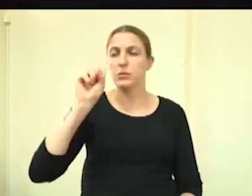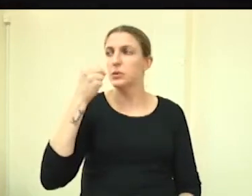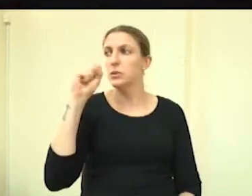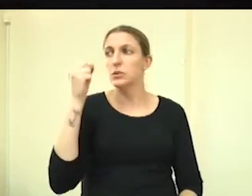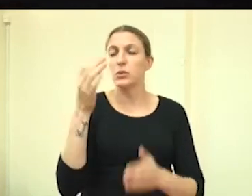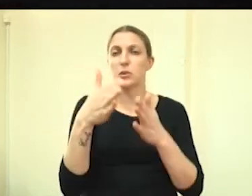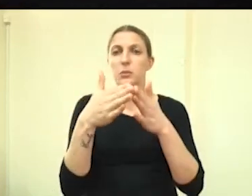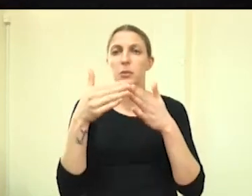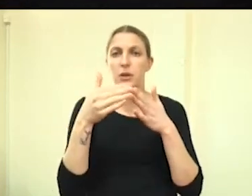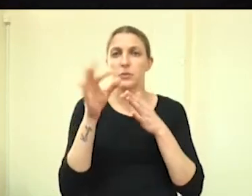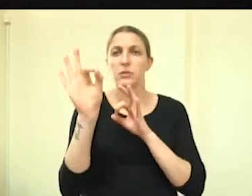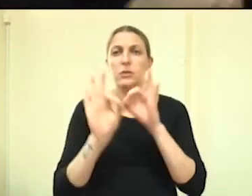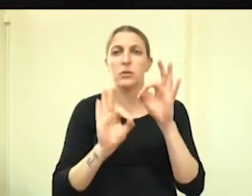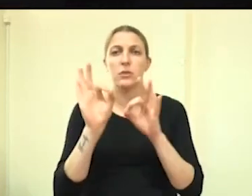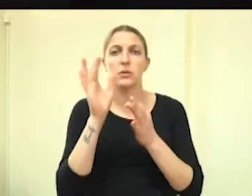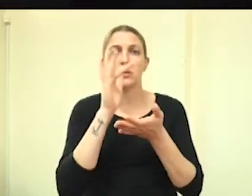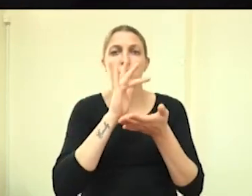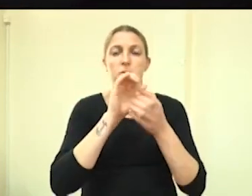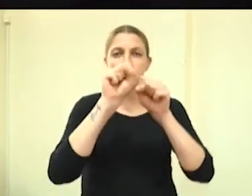sistemas.